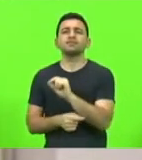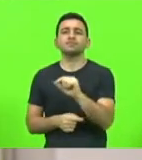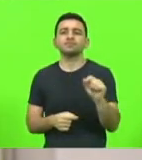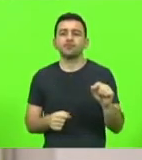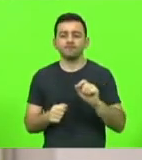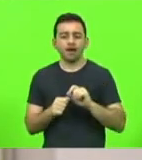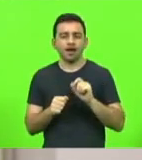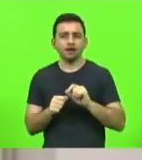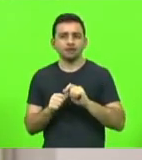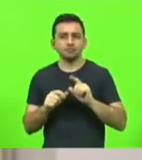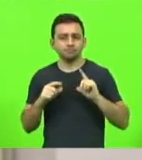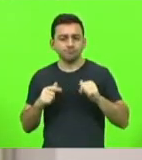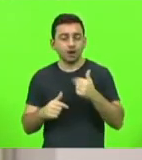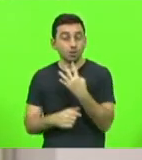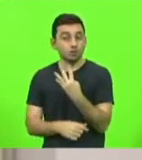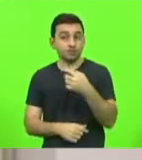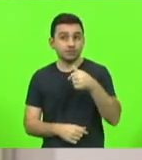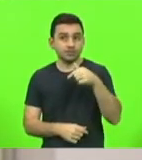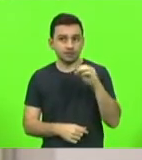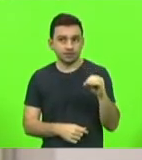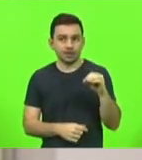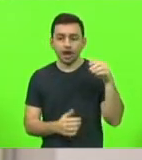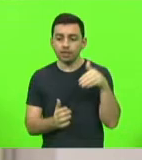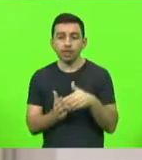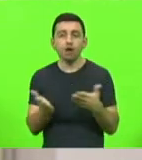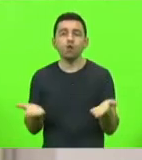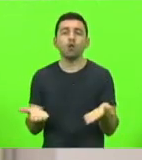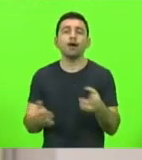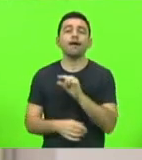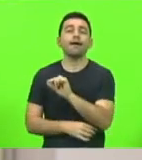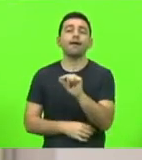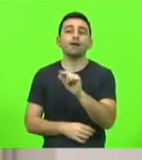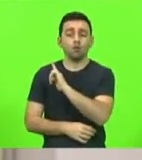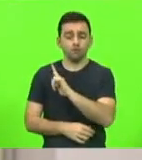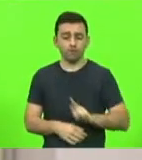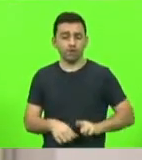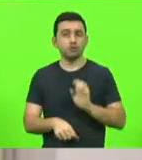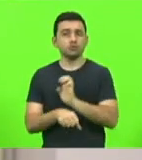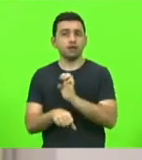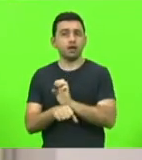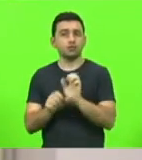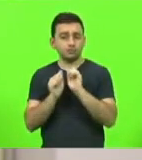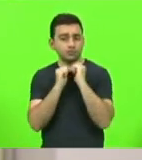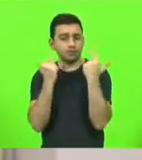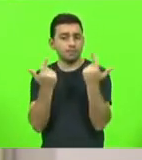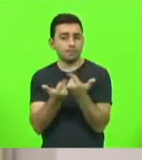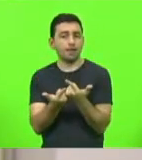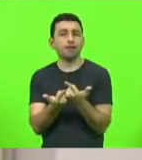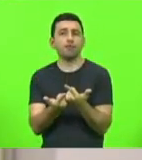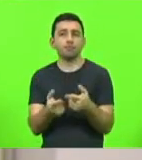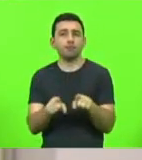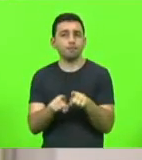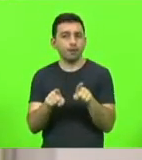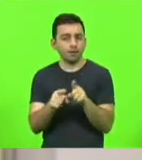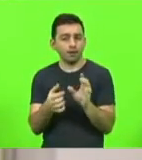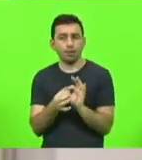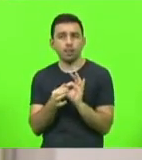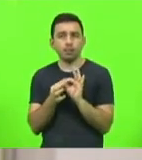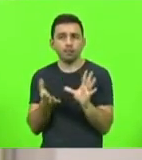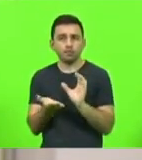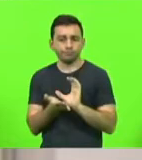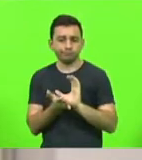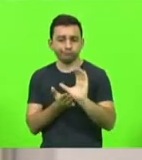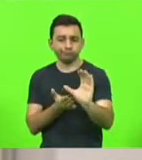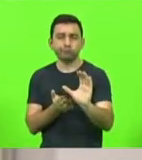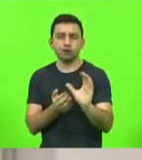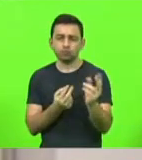coisa pela 470 até agora é o governo do Estado e a Assembleia Legislativa, que liberou recurso para